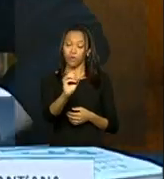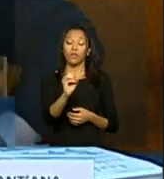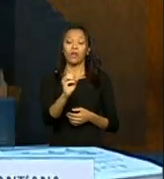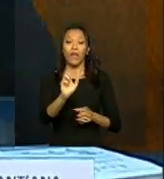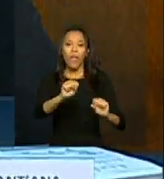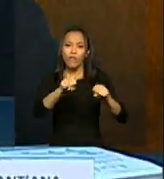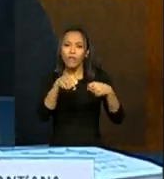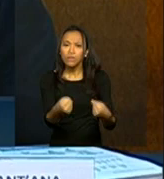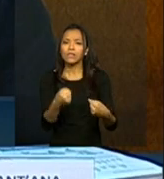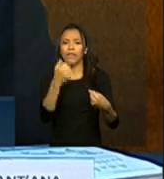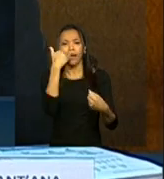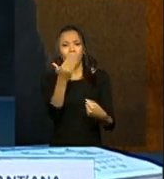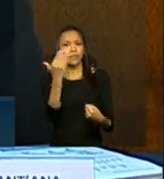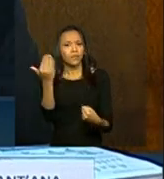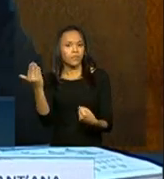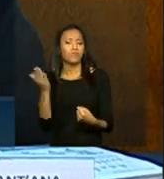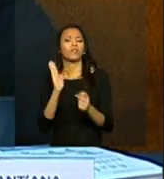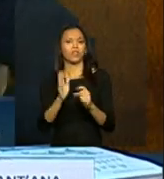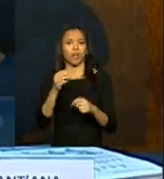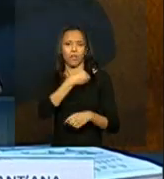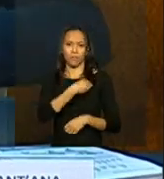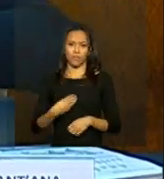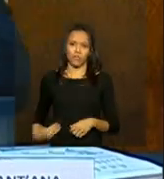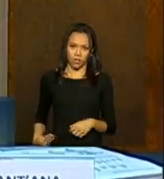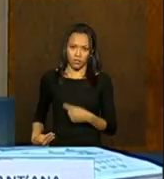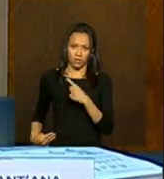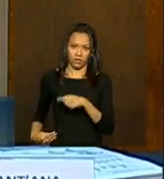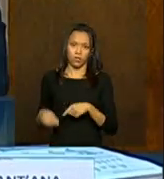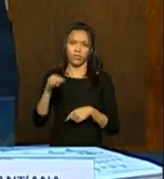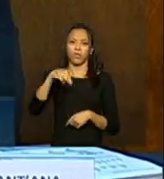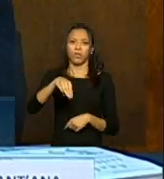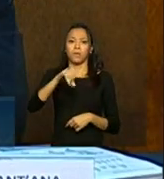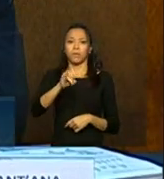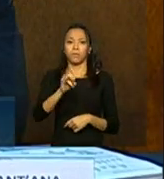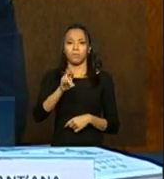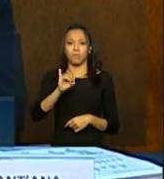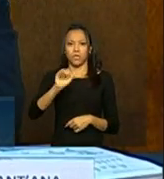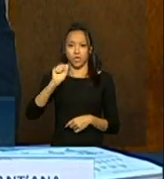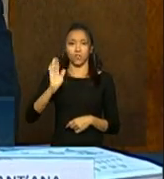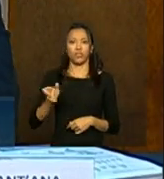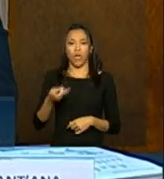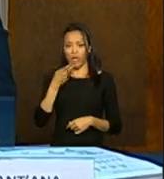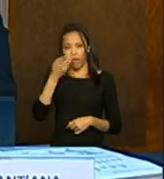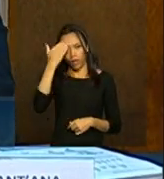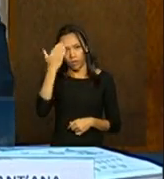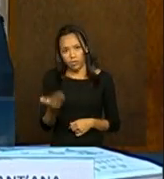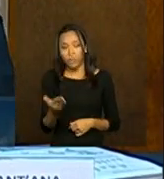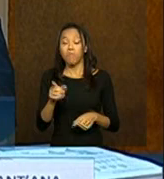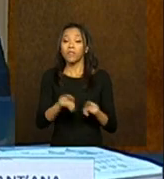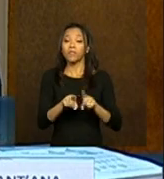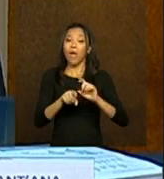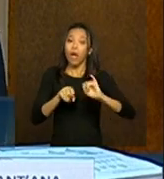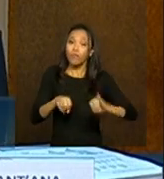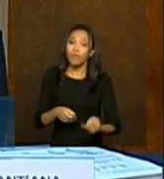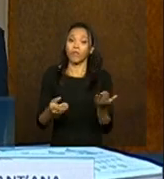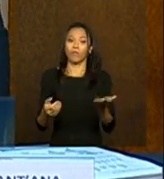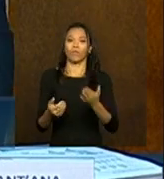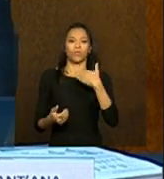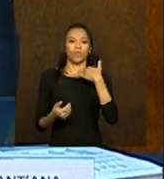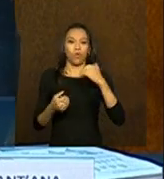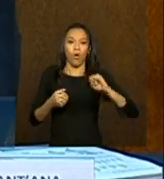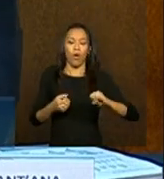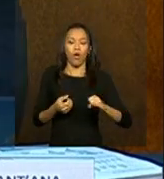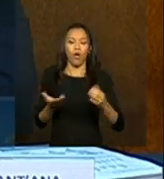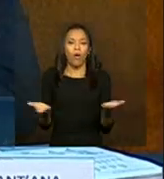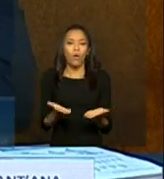os agradecimentos que já foram feitos pela ministra pela ministra Miriam, mas também querendo e aproveitando a oportunidade da gente estar fazendo essa